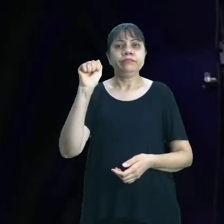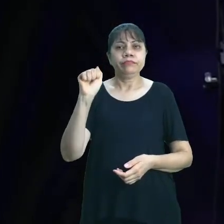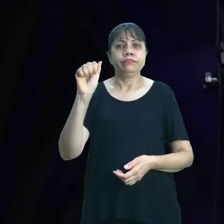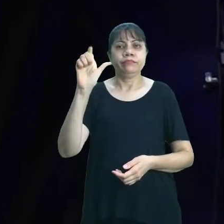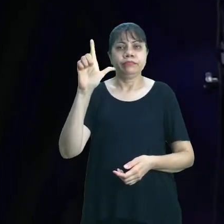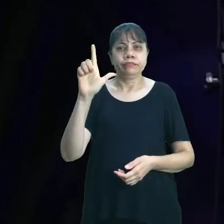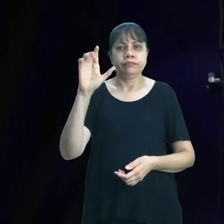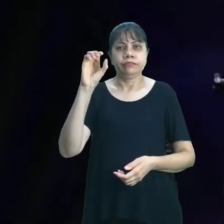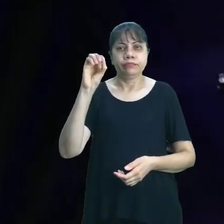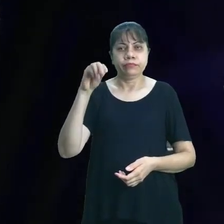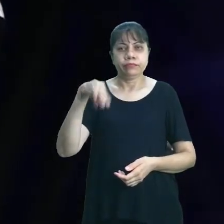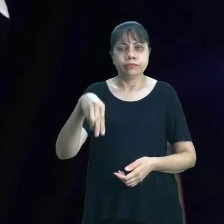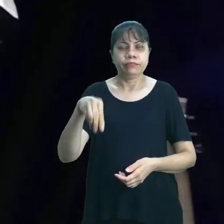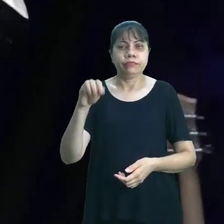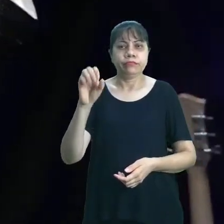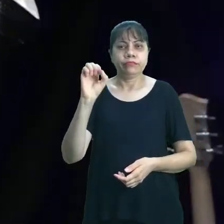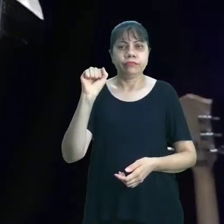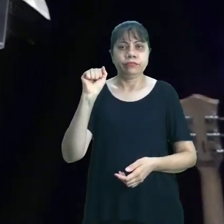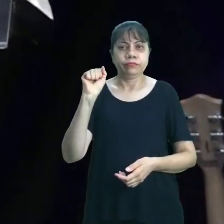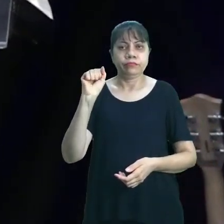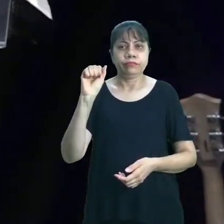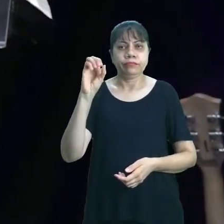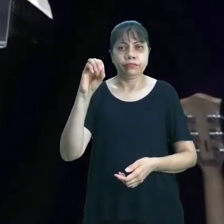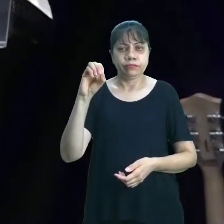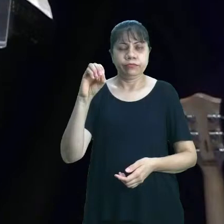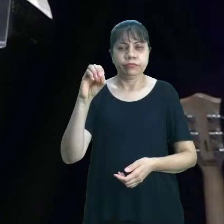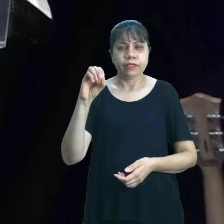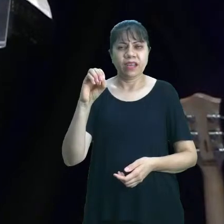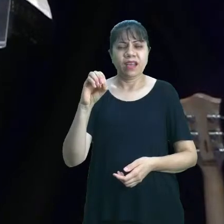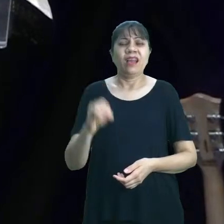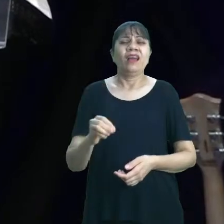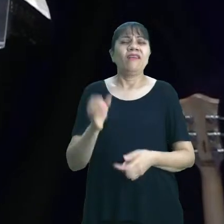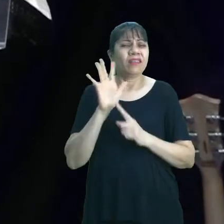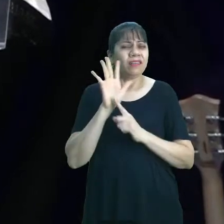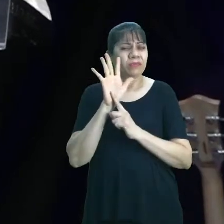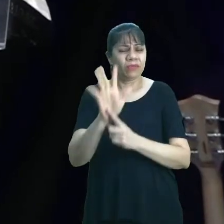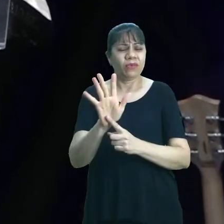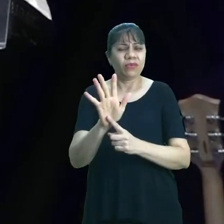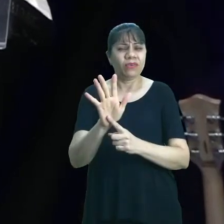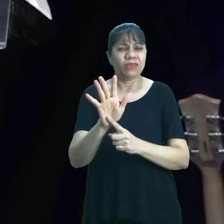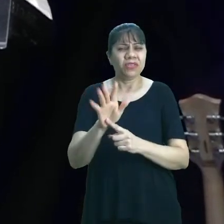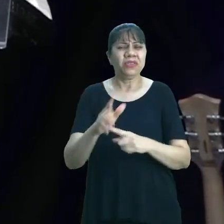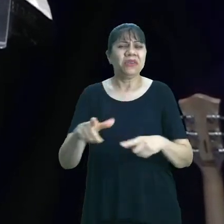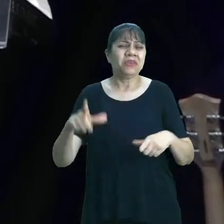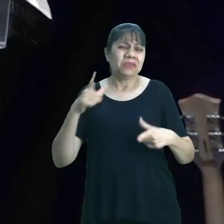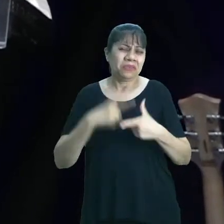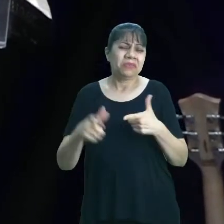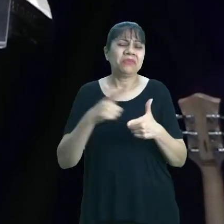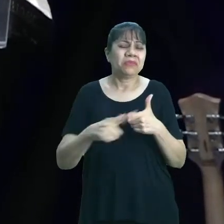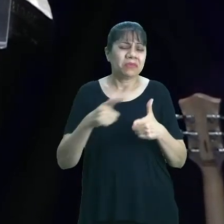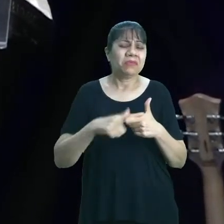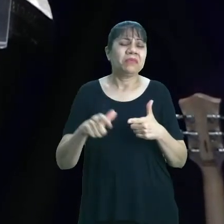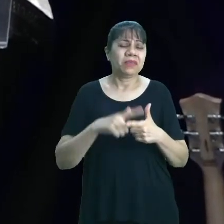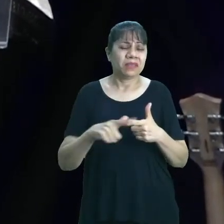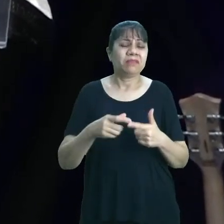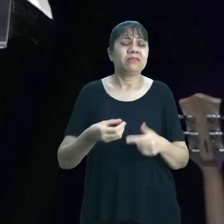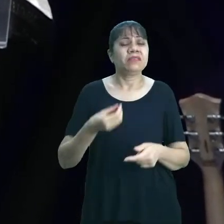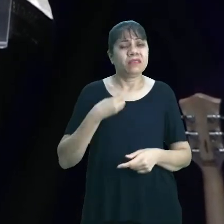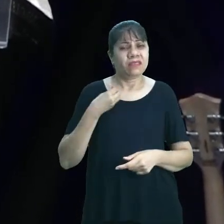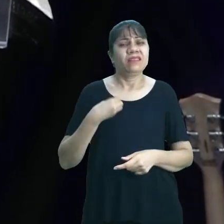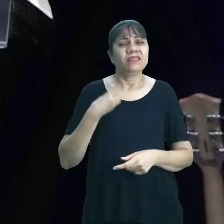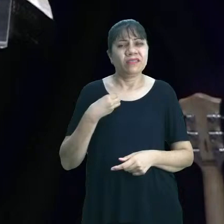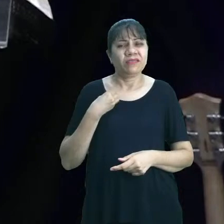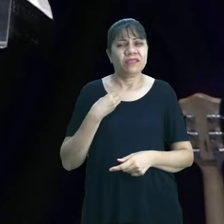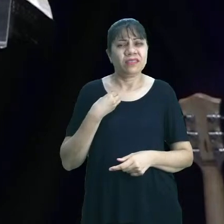Ele apresenta os dilemas desta vida. E os dilemas que eram muito comuns naquela